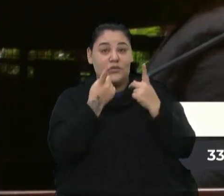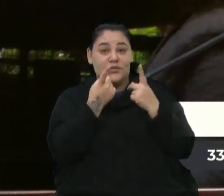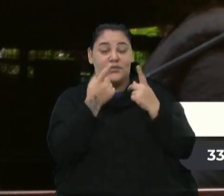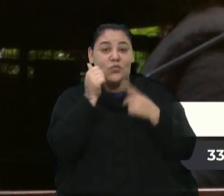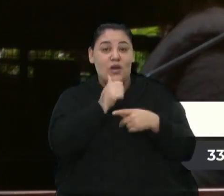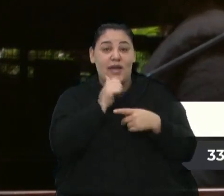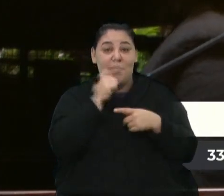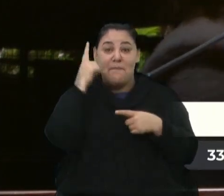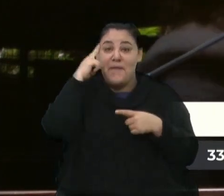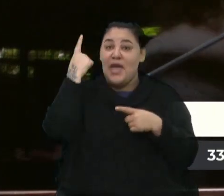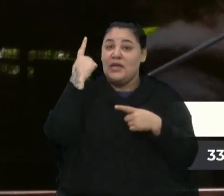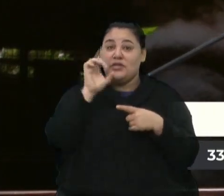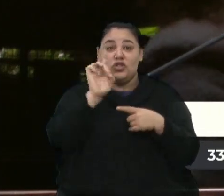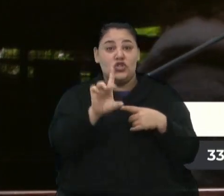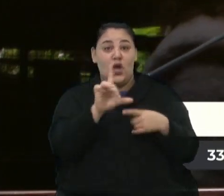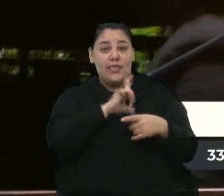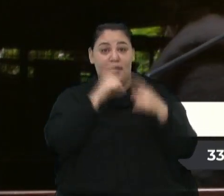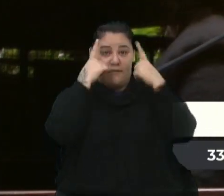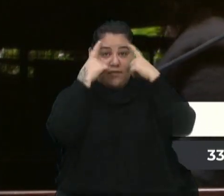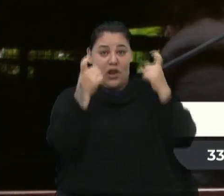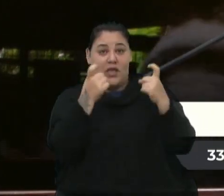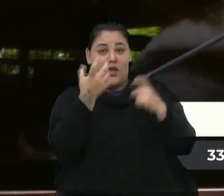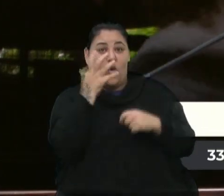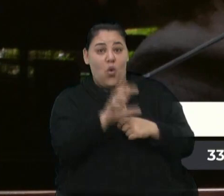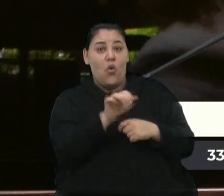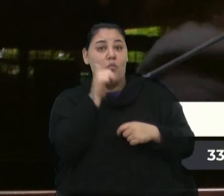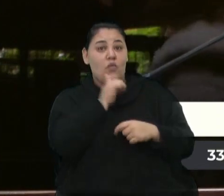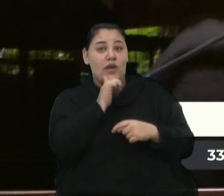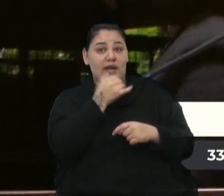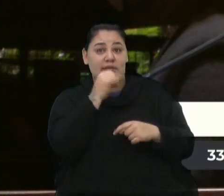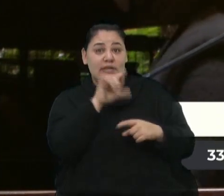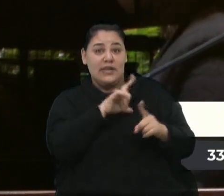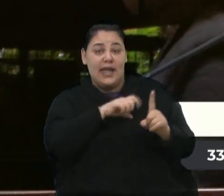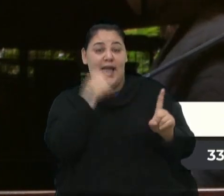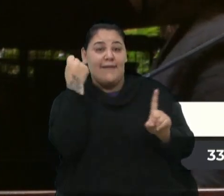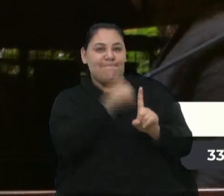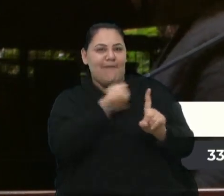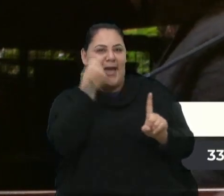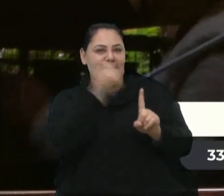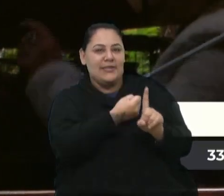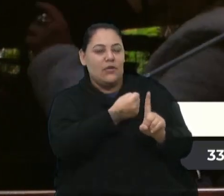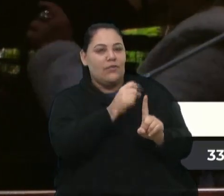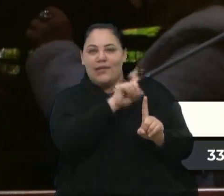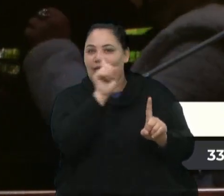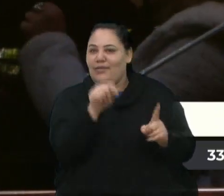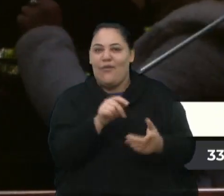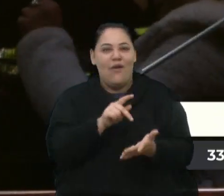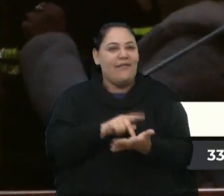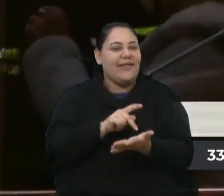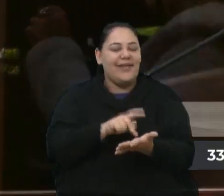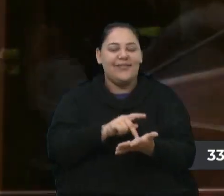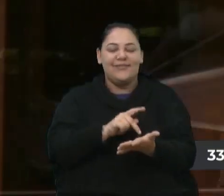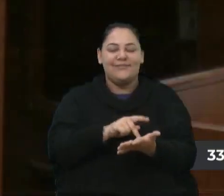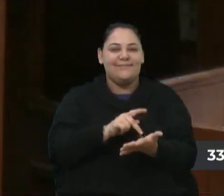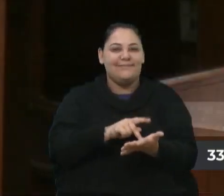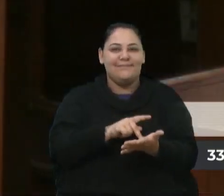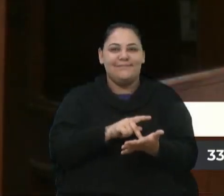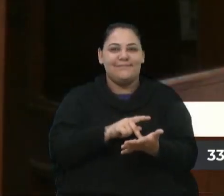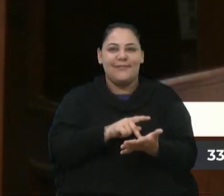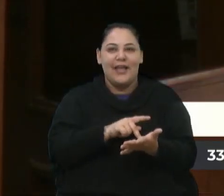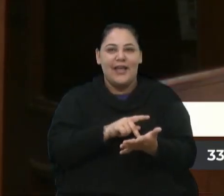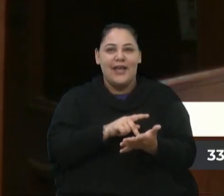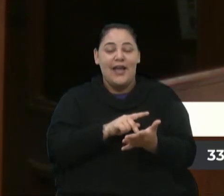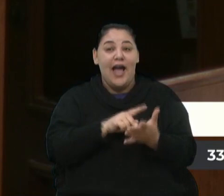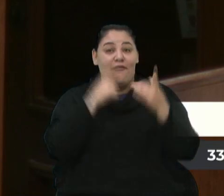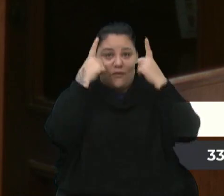que acham que só existe violência contra a mulher quando existe Maria da Penha, e essa não é a realidade. Então, eu quero compartilhar